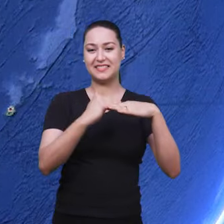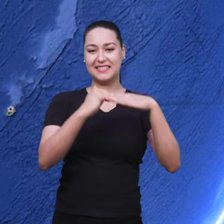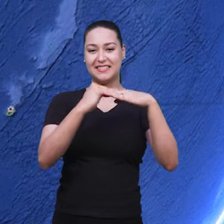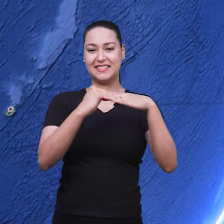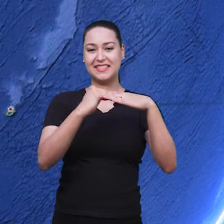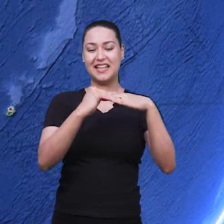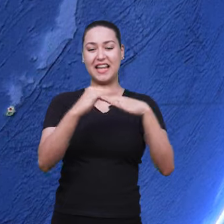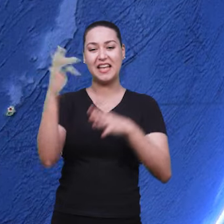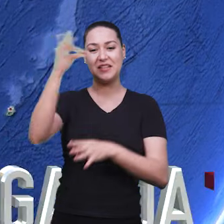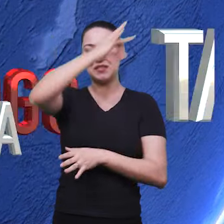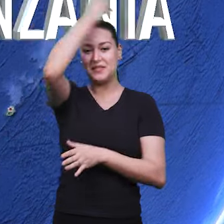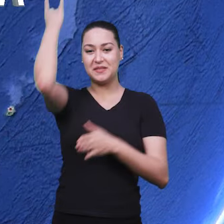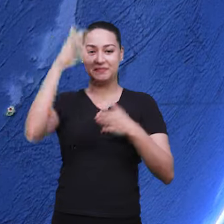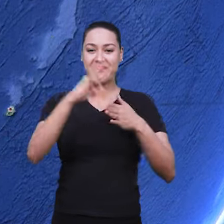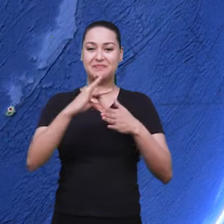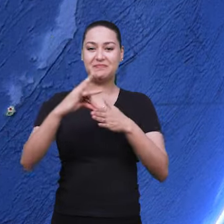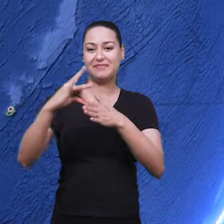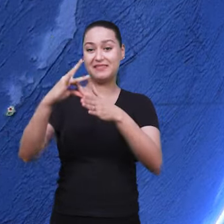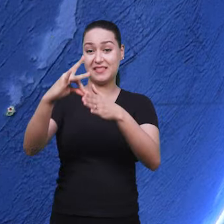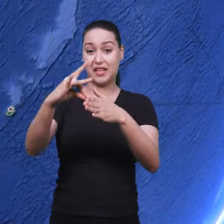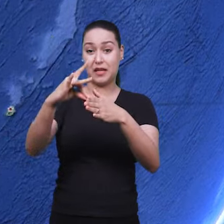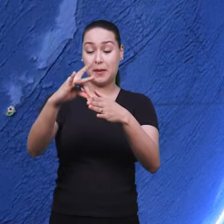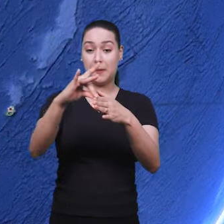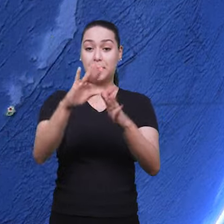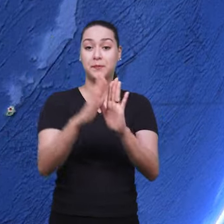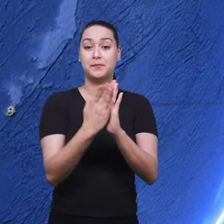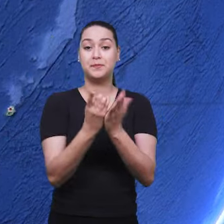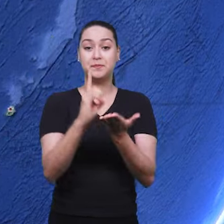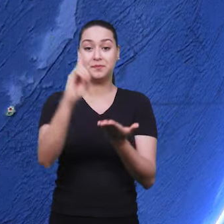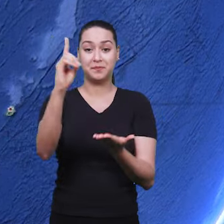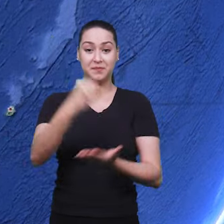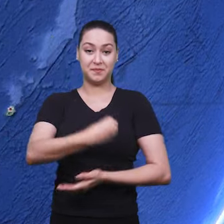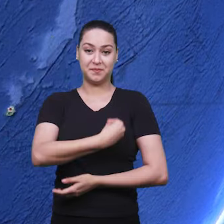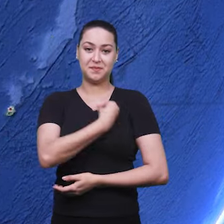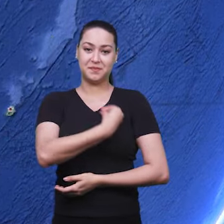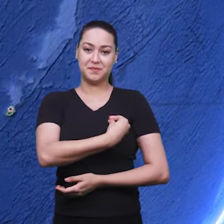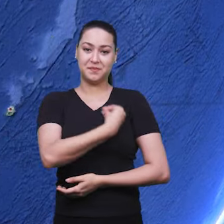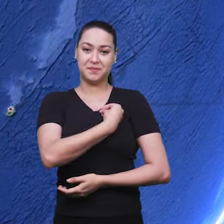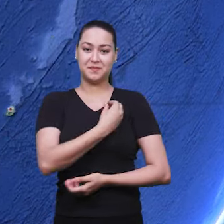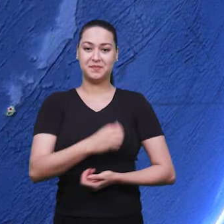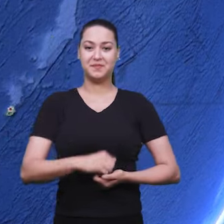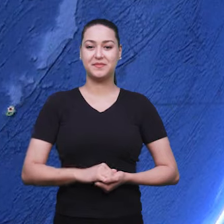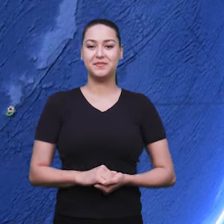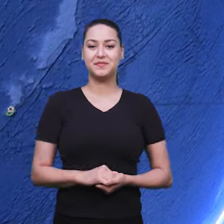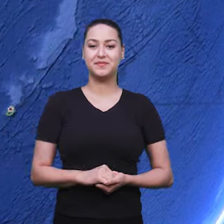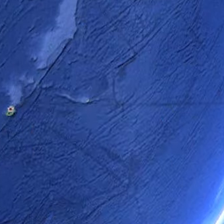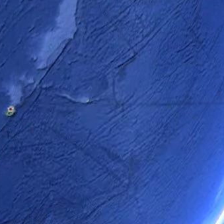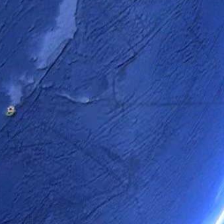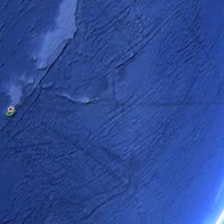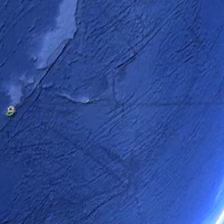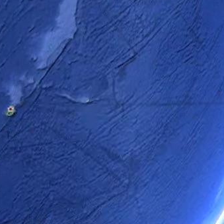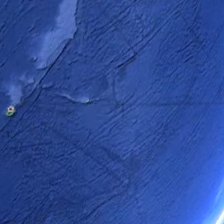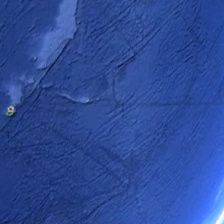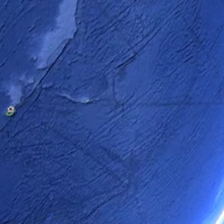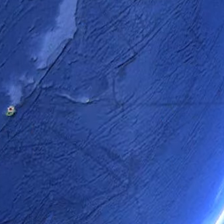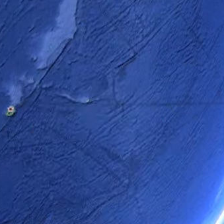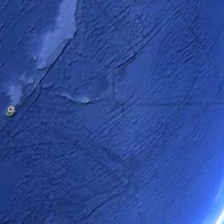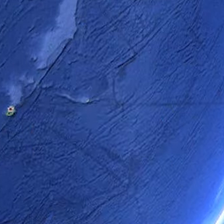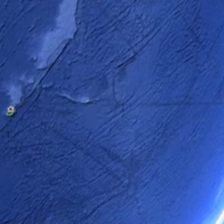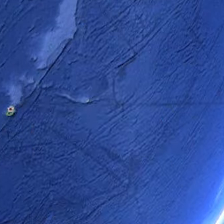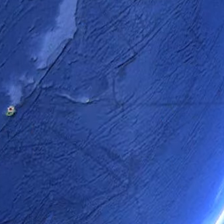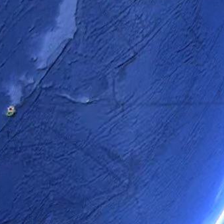pela direção do Espírito Santo de Deus e unidas pela Palavra Viva.